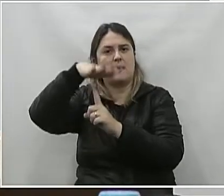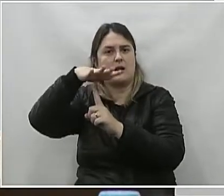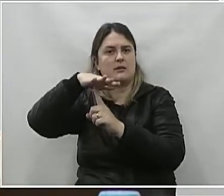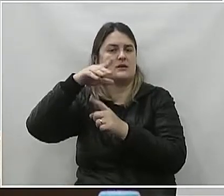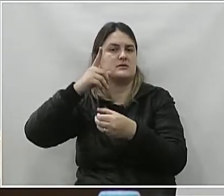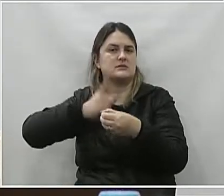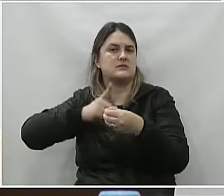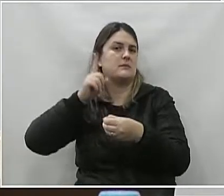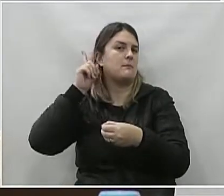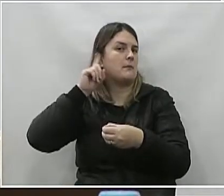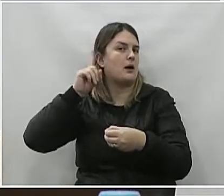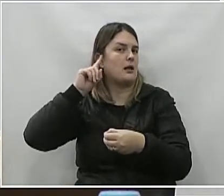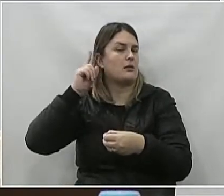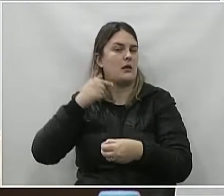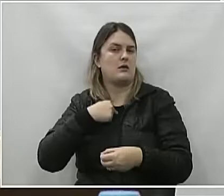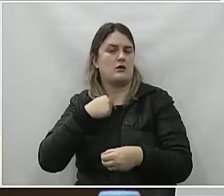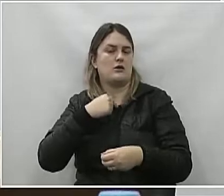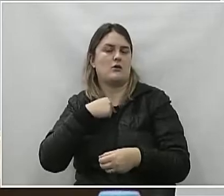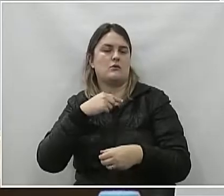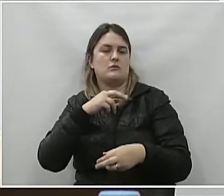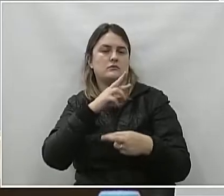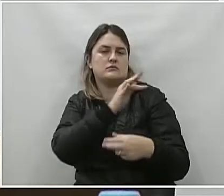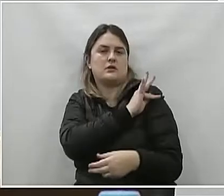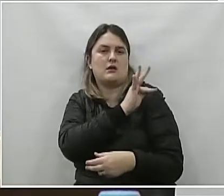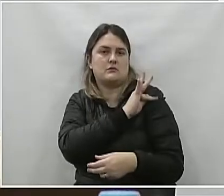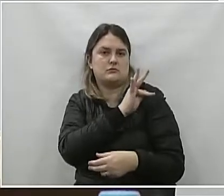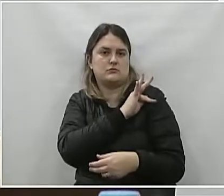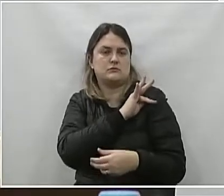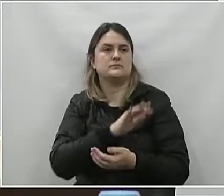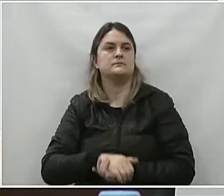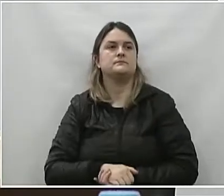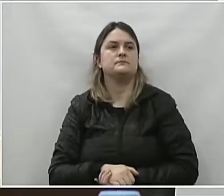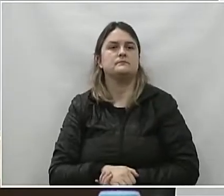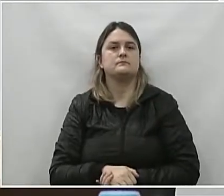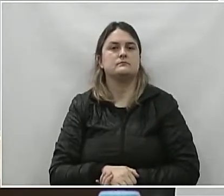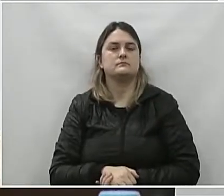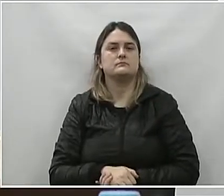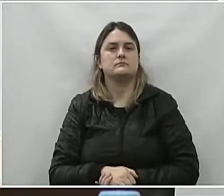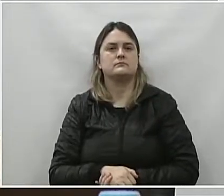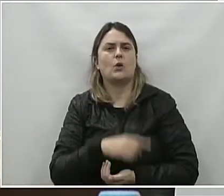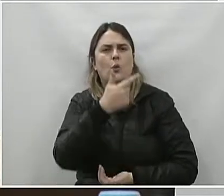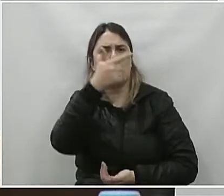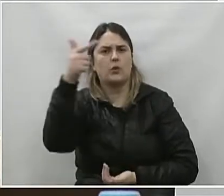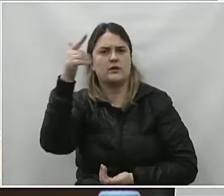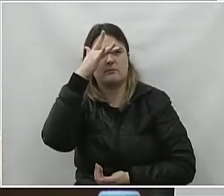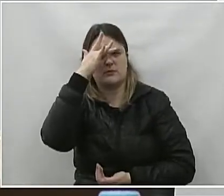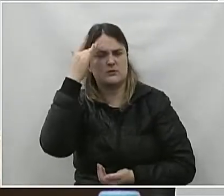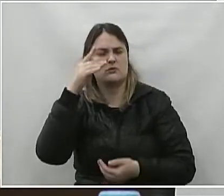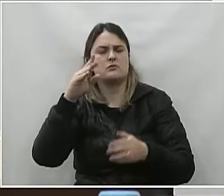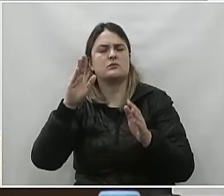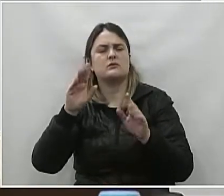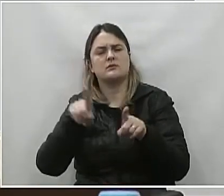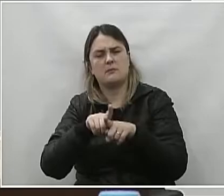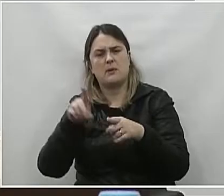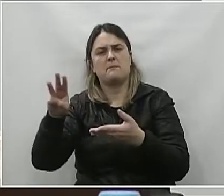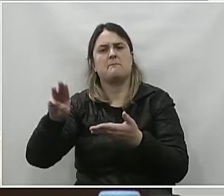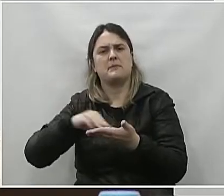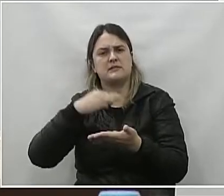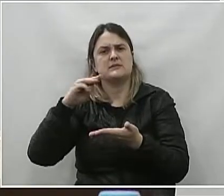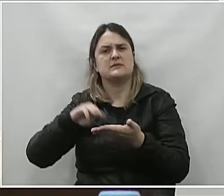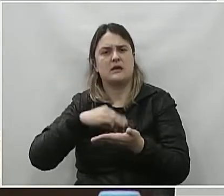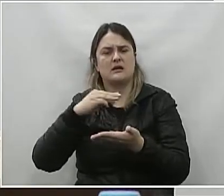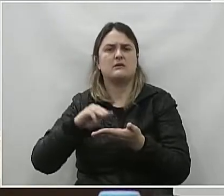Branco, no qual eu estou de técnico desta equipe. E as demais pessoas que também me mandaram mensagens falando